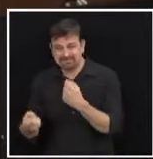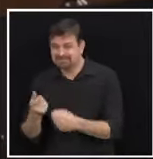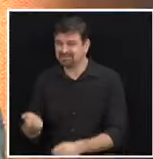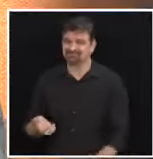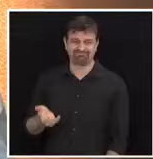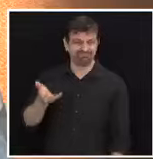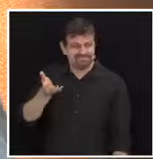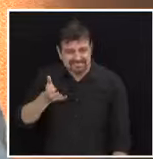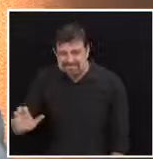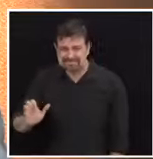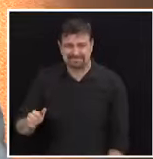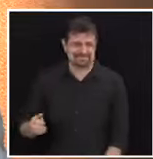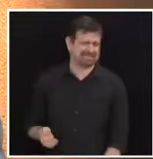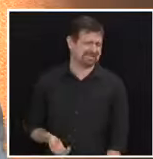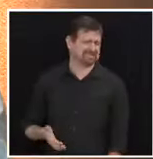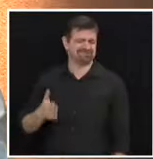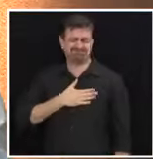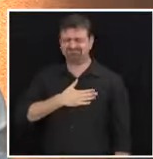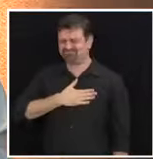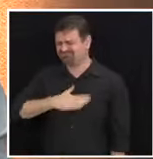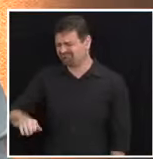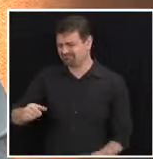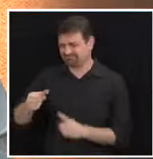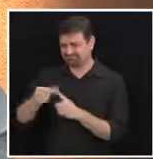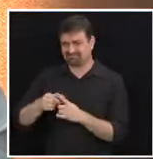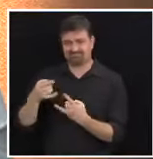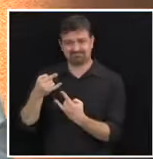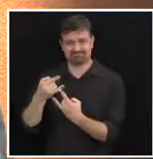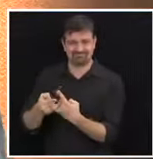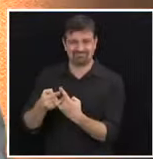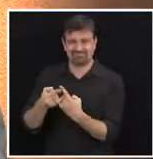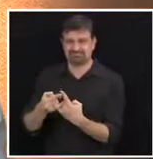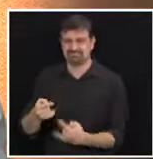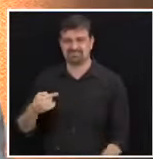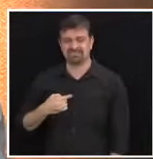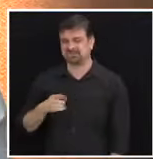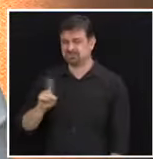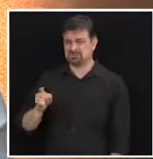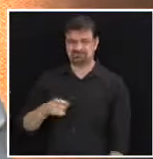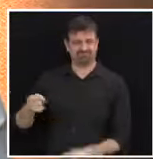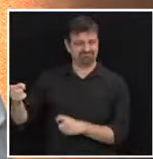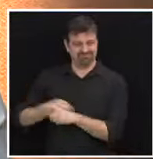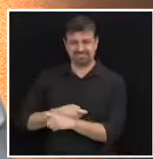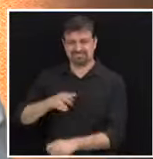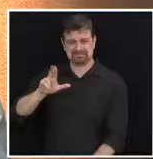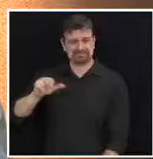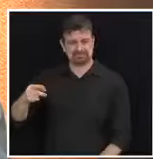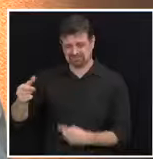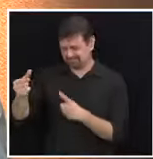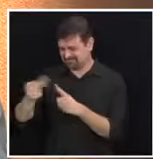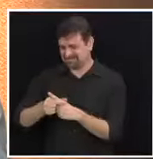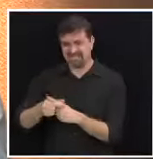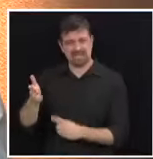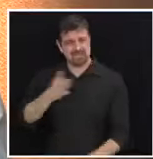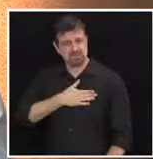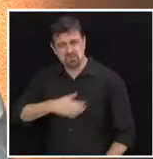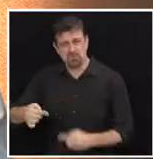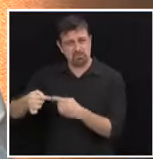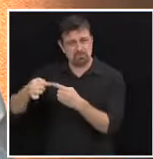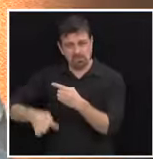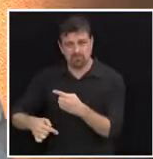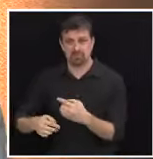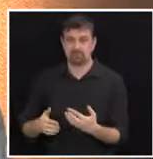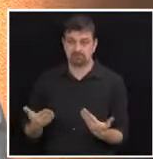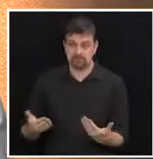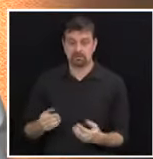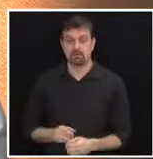consigo usar preservativo de jeito nenhum. Se eu tiver que usar preservativo, eu não vou transar. E daí fica uma situação difícil. Então, essa situação